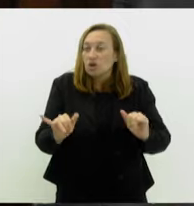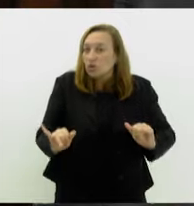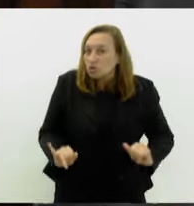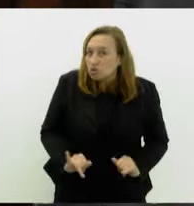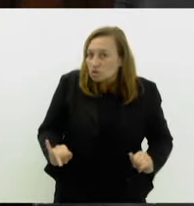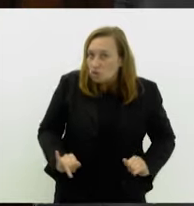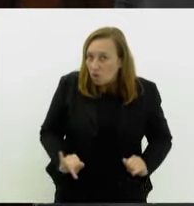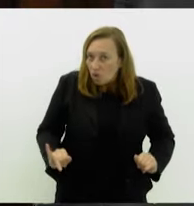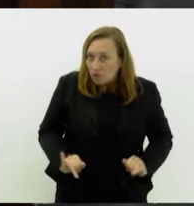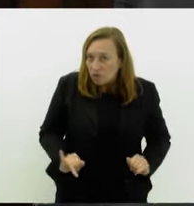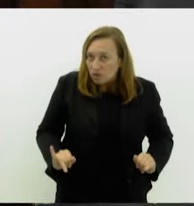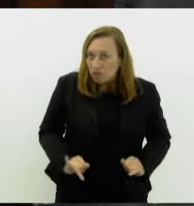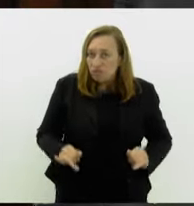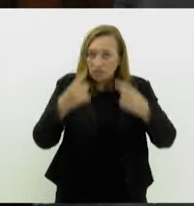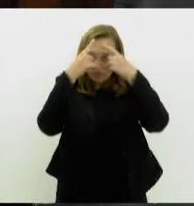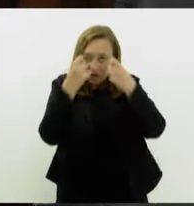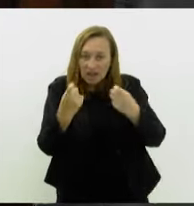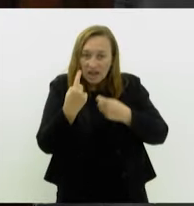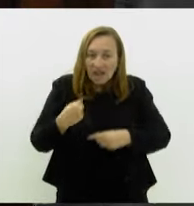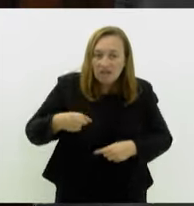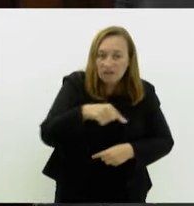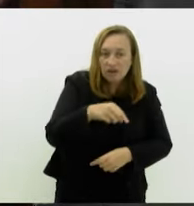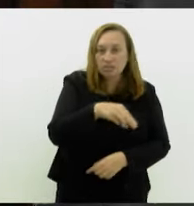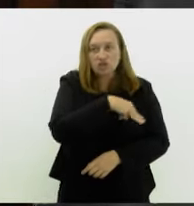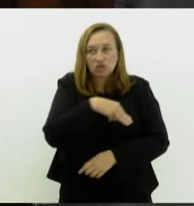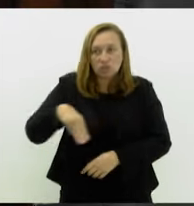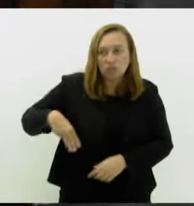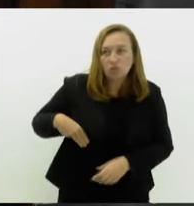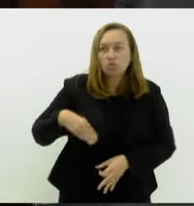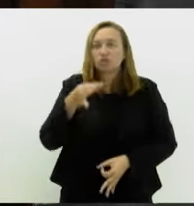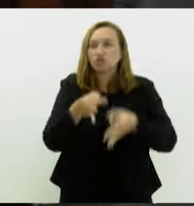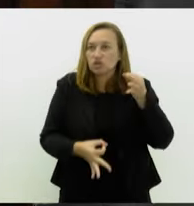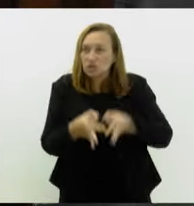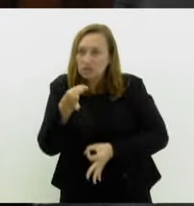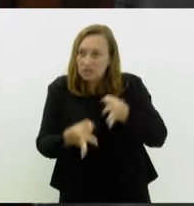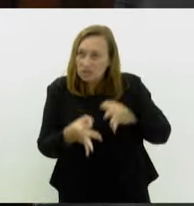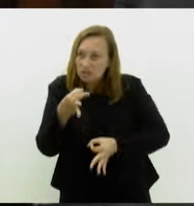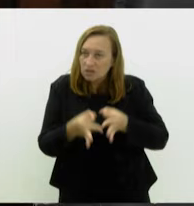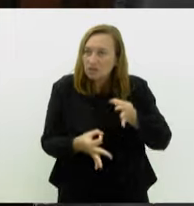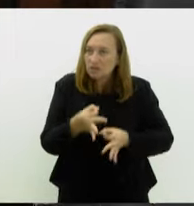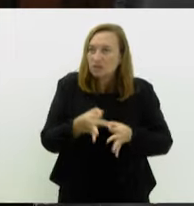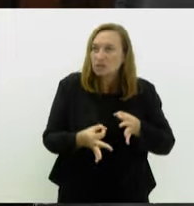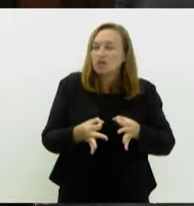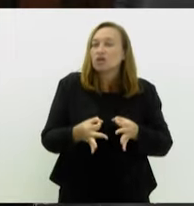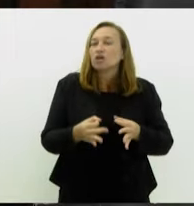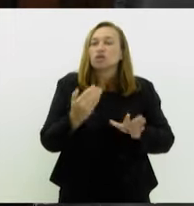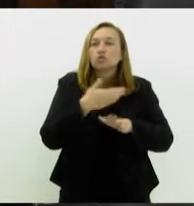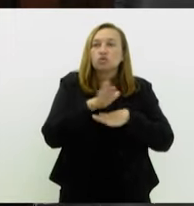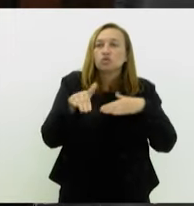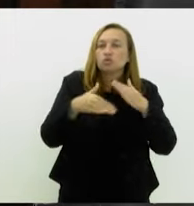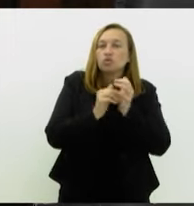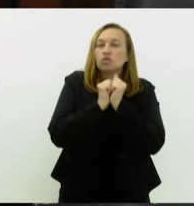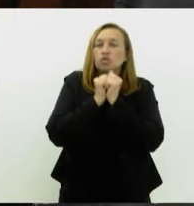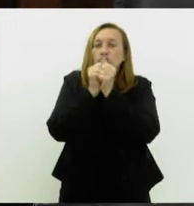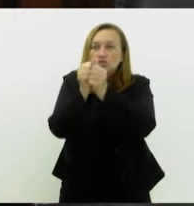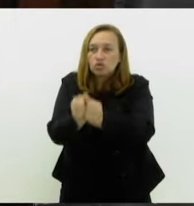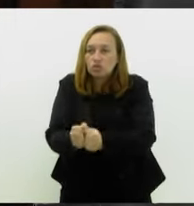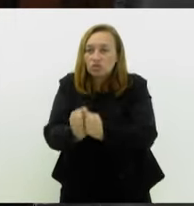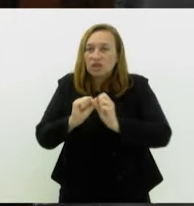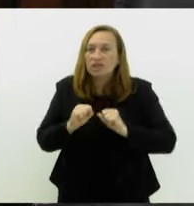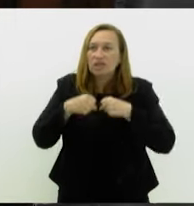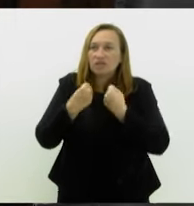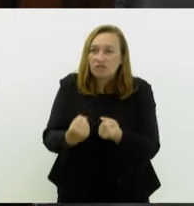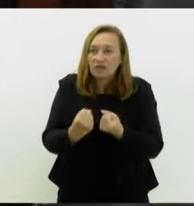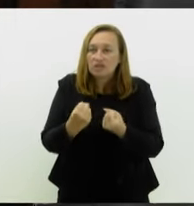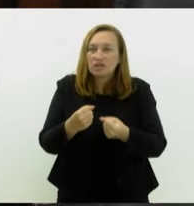retaguarda do Ministério Público do Judiciário do Legislativo porque estamos todas juntas na defesa do